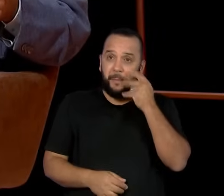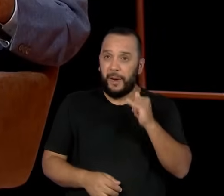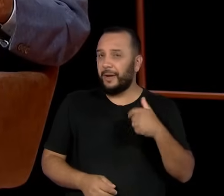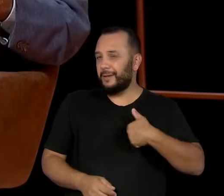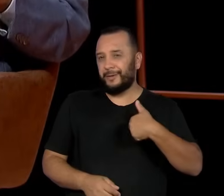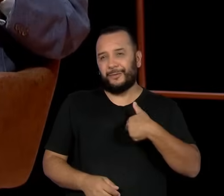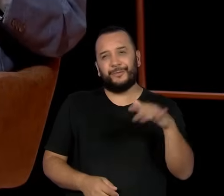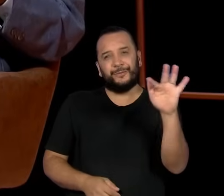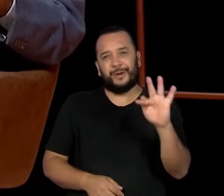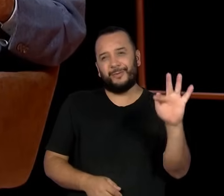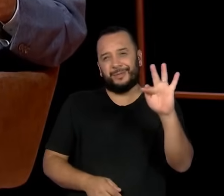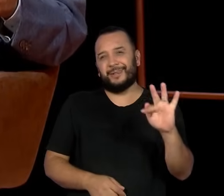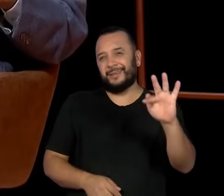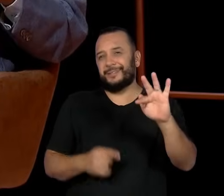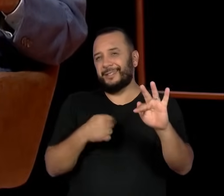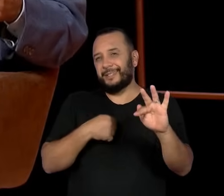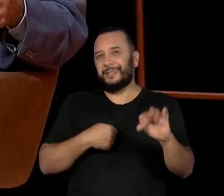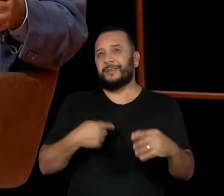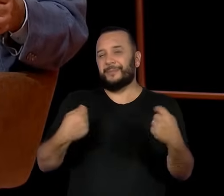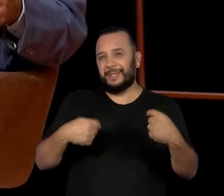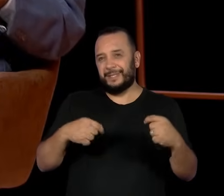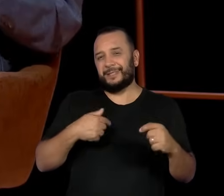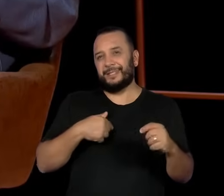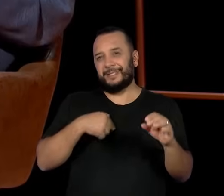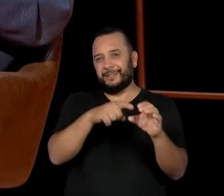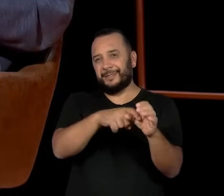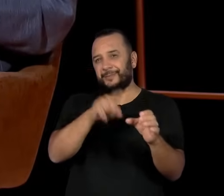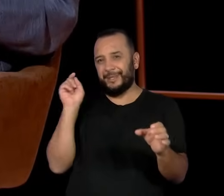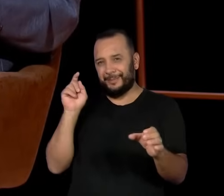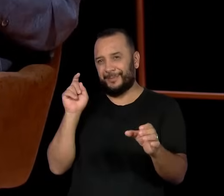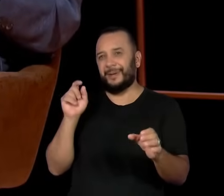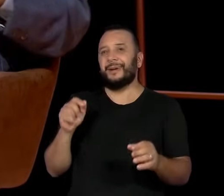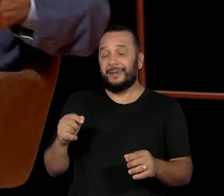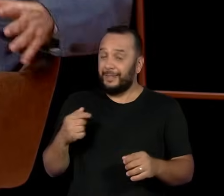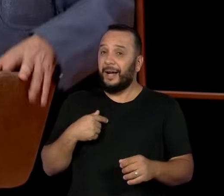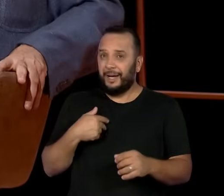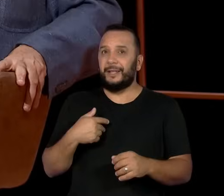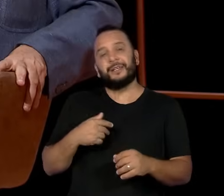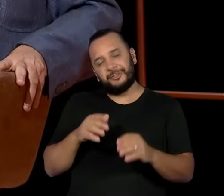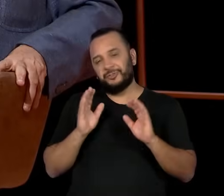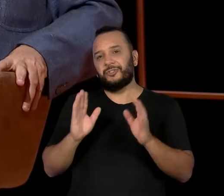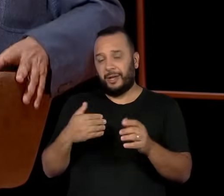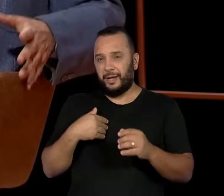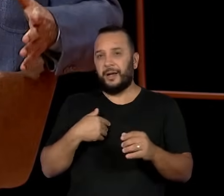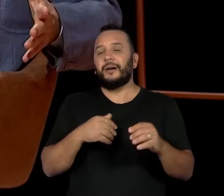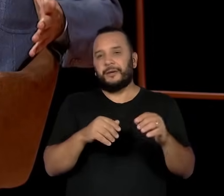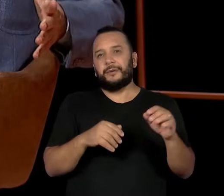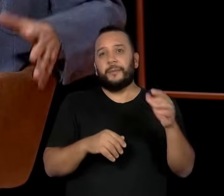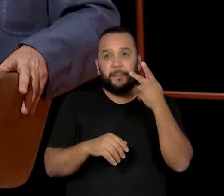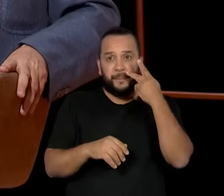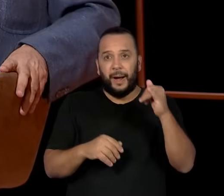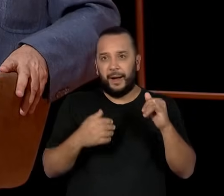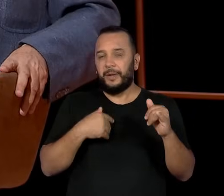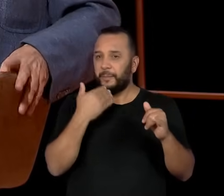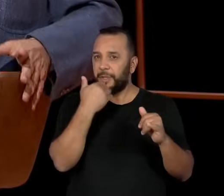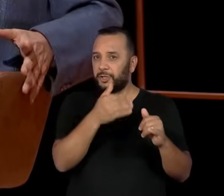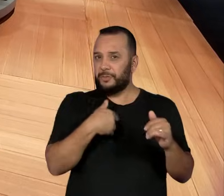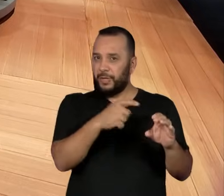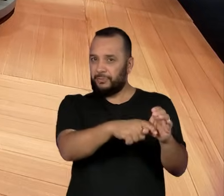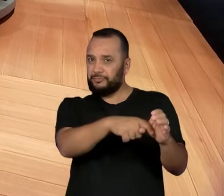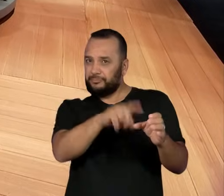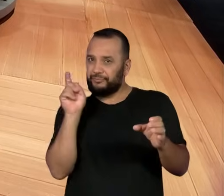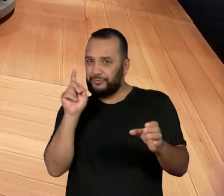faculdade eu vou precisar ser emancipado. Levei meu pai no cartório, me emancipei e ele não sabia, né? Que